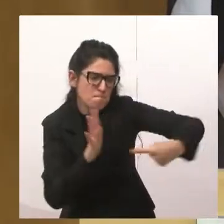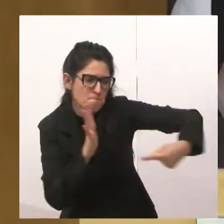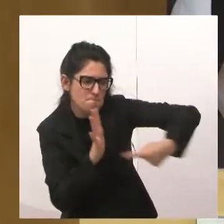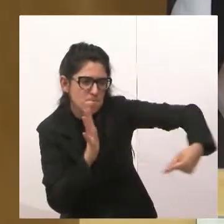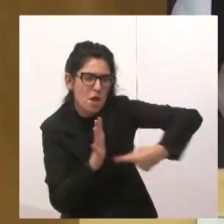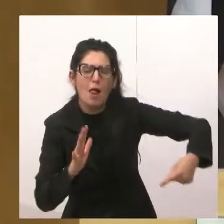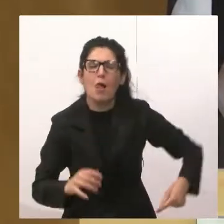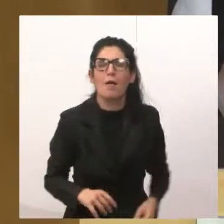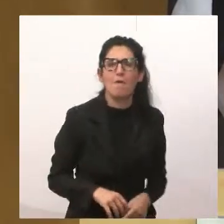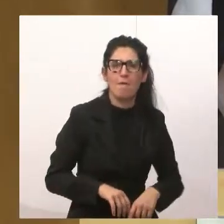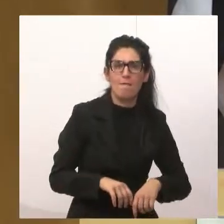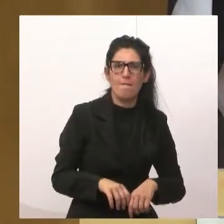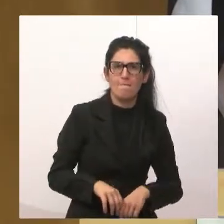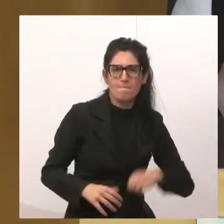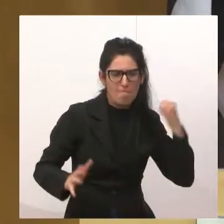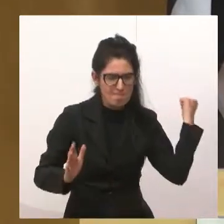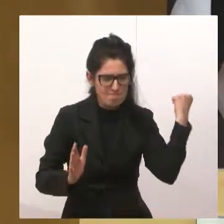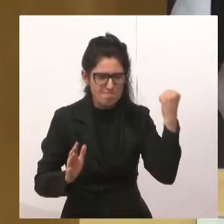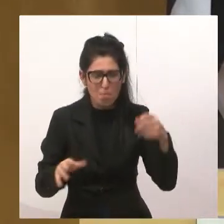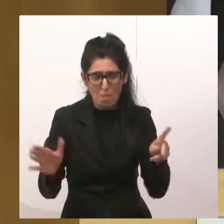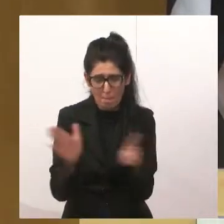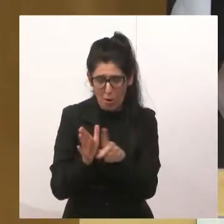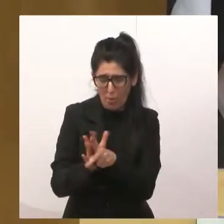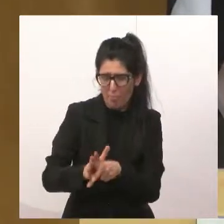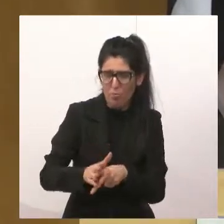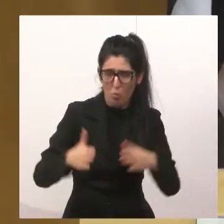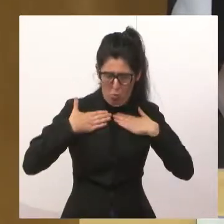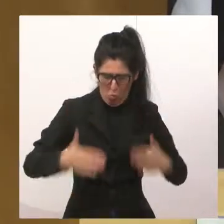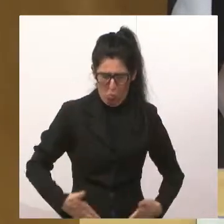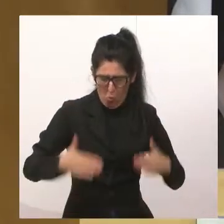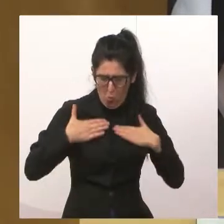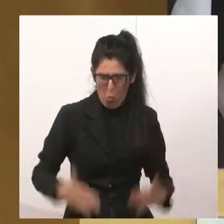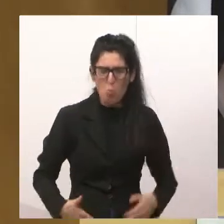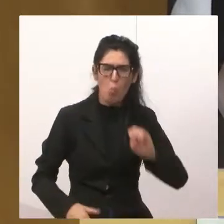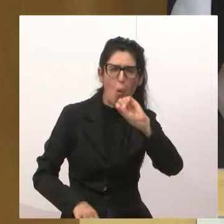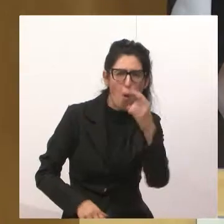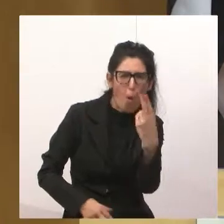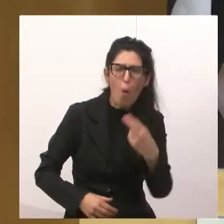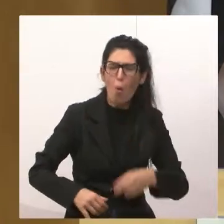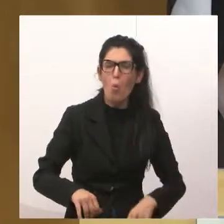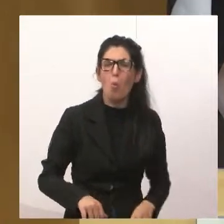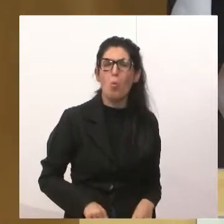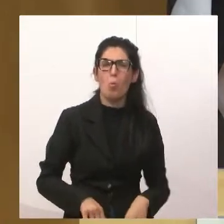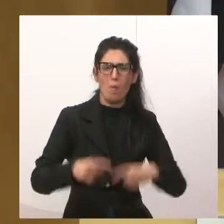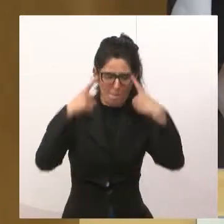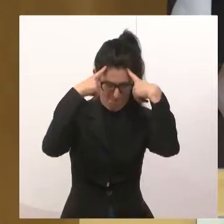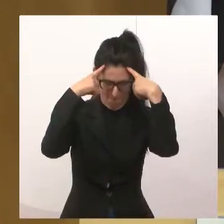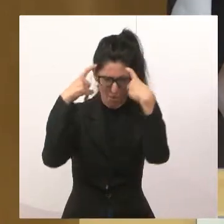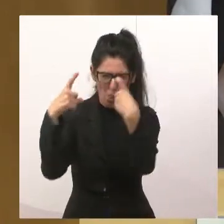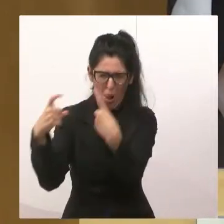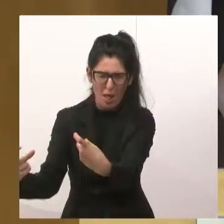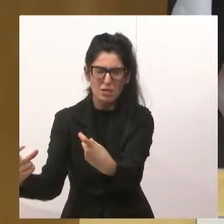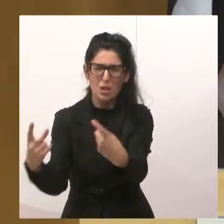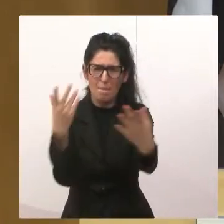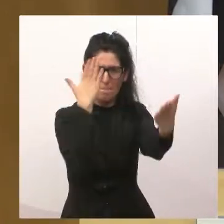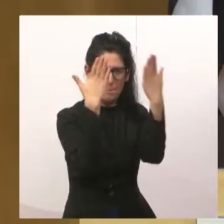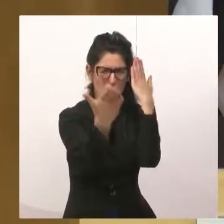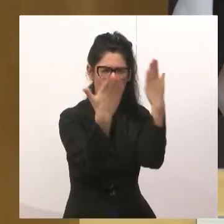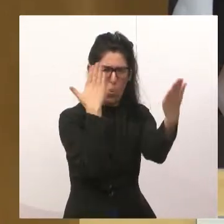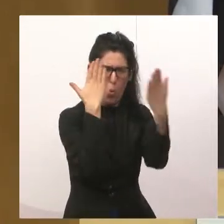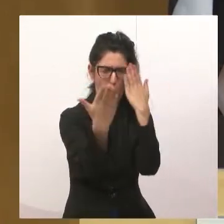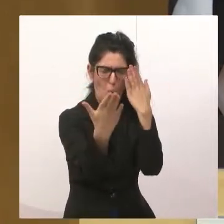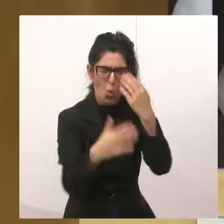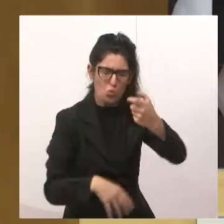física ou psicológica. Então esse é o momento de a gente discutir quais são os avanços que o nosso